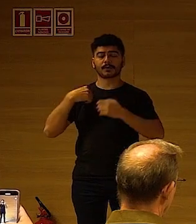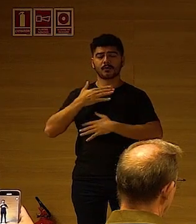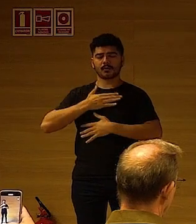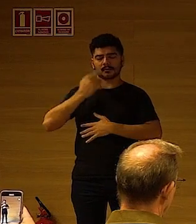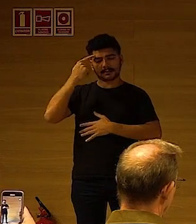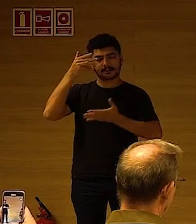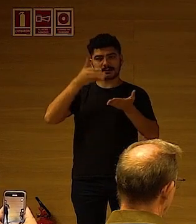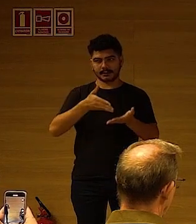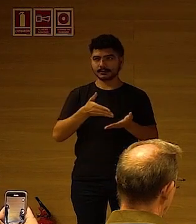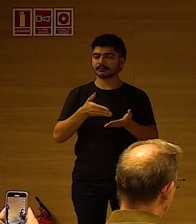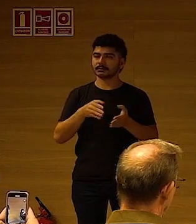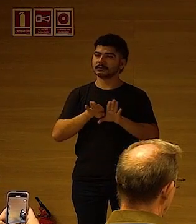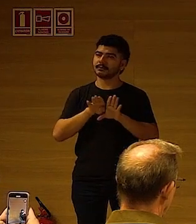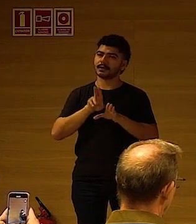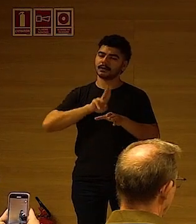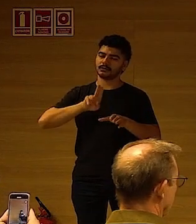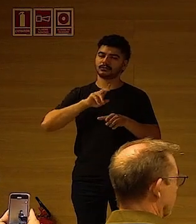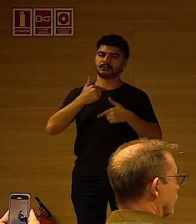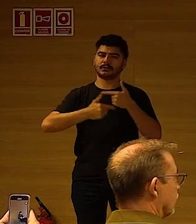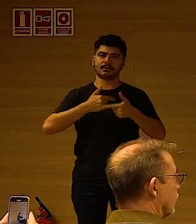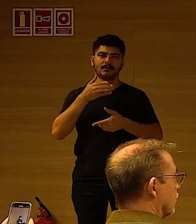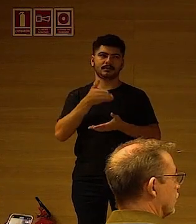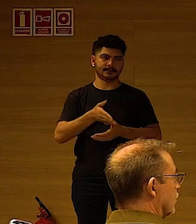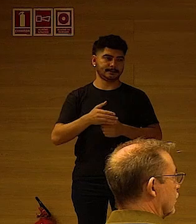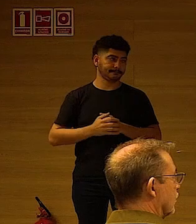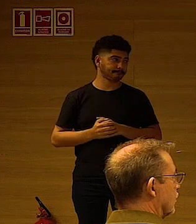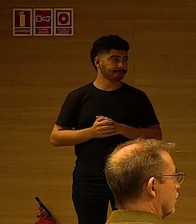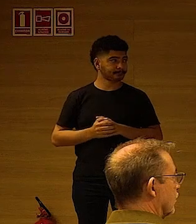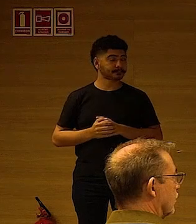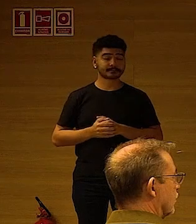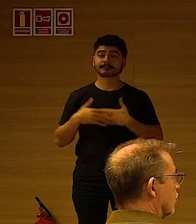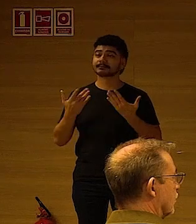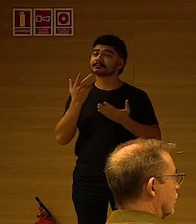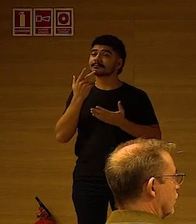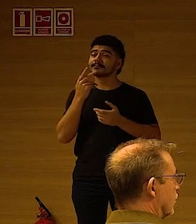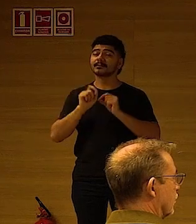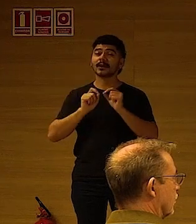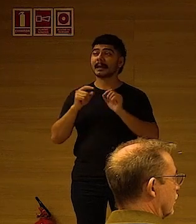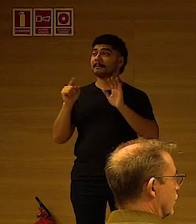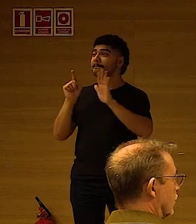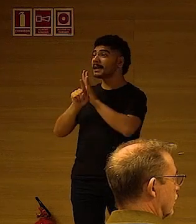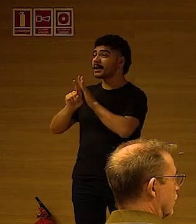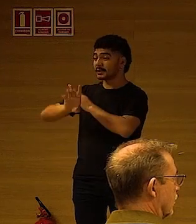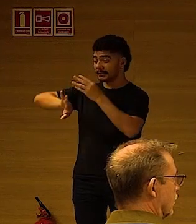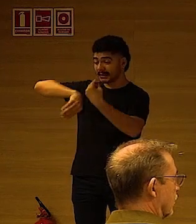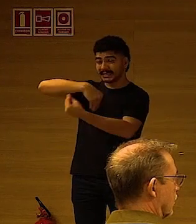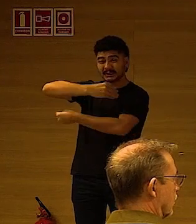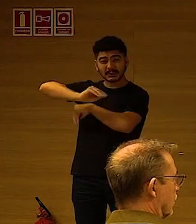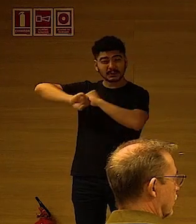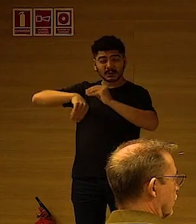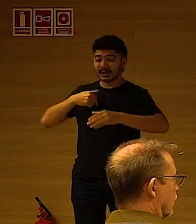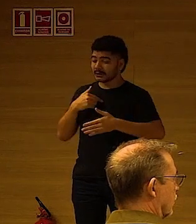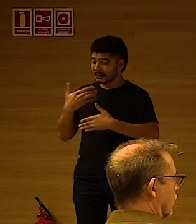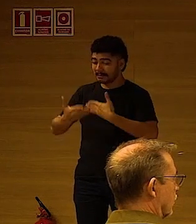pensar nisso, assim, também trabalho isso. E daí ela faz o quê? Ela mistura as minhas perguntas todas, já saí da ordem, vou ter que me